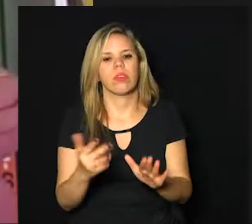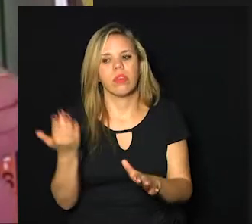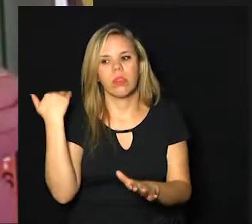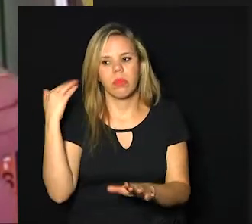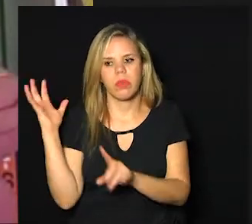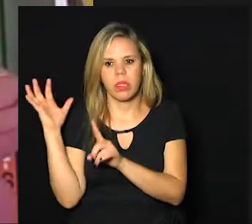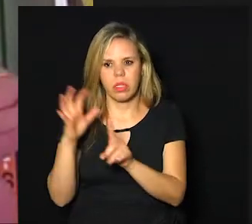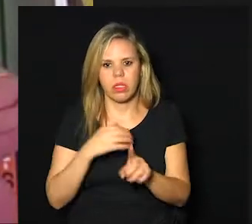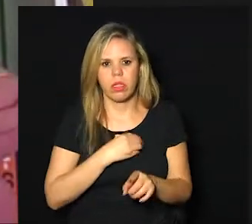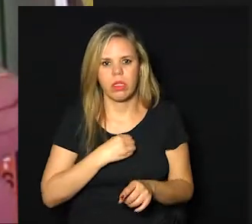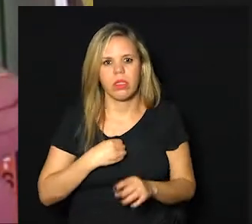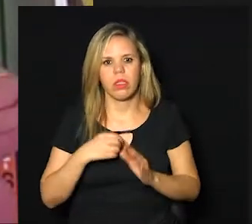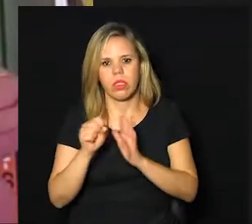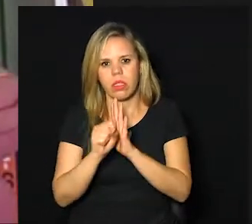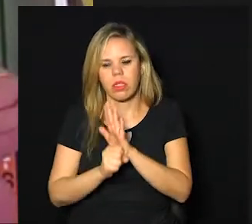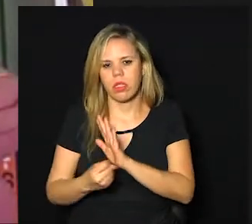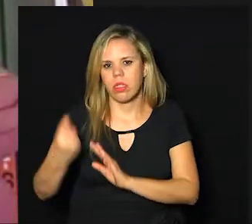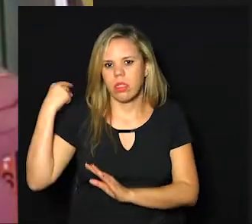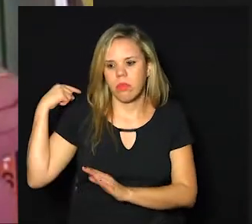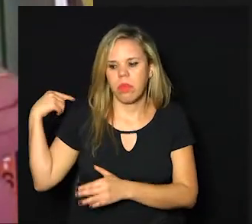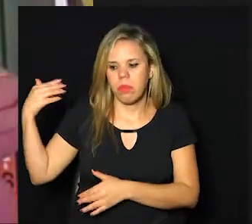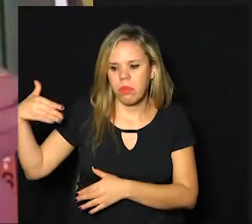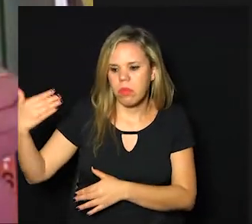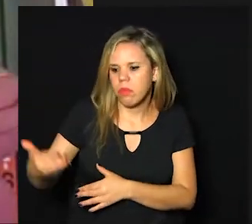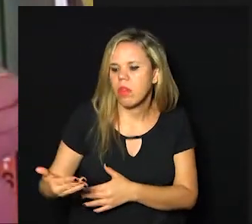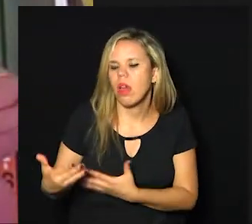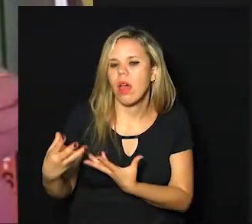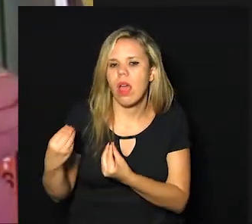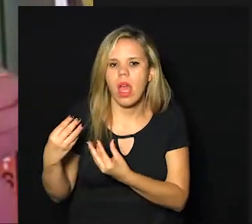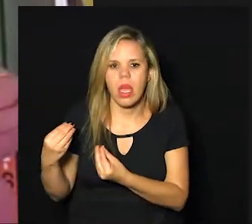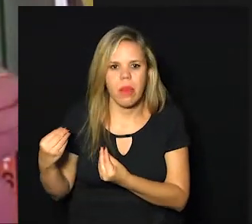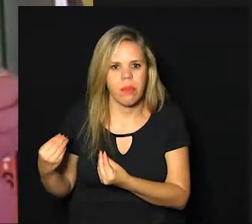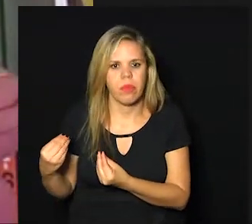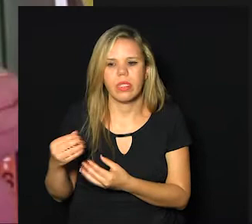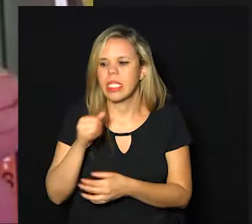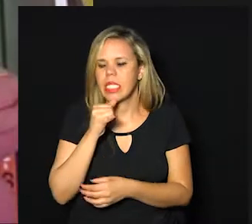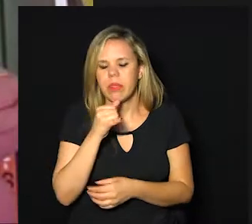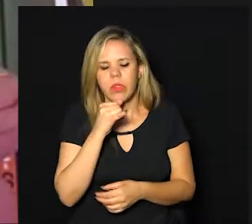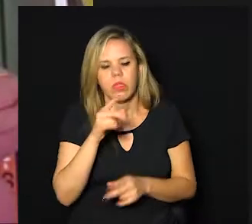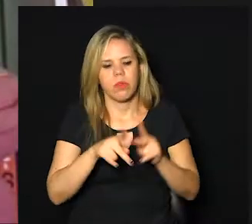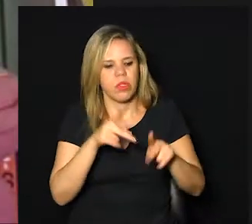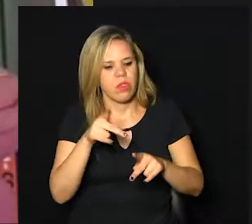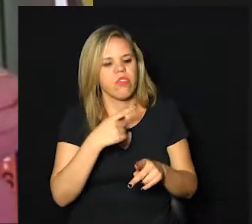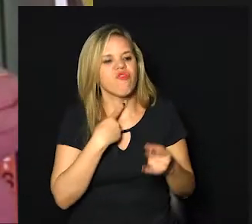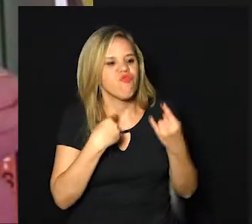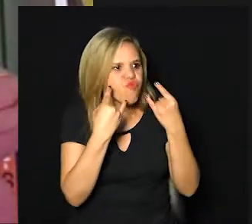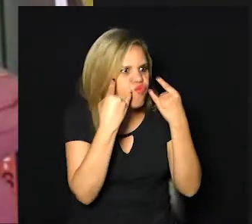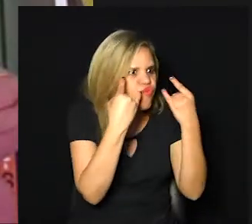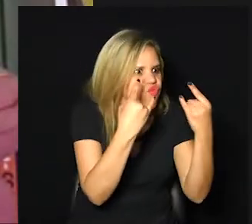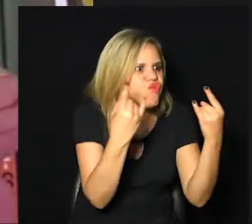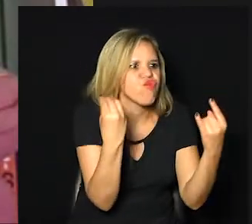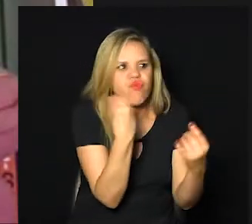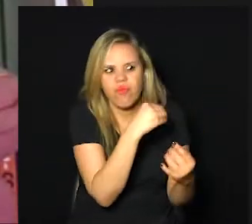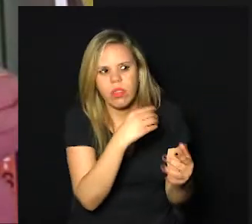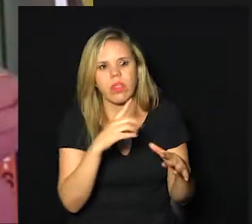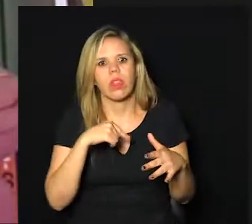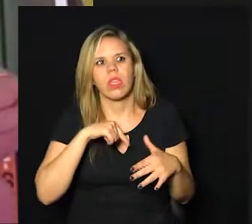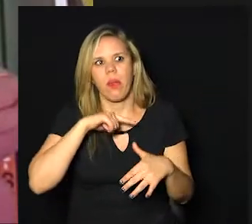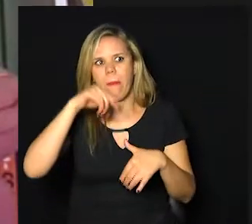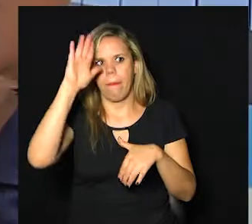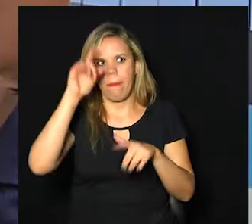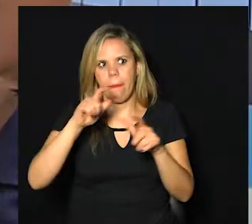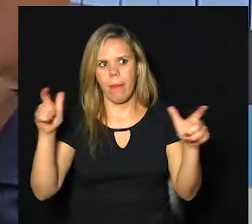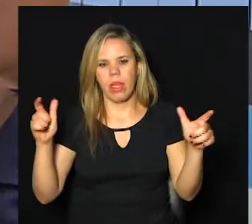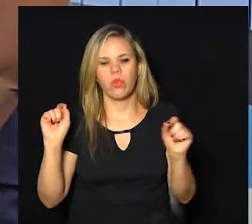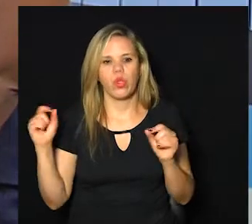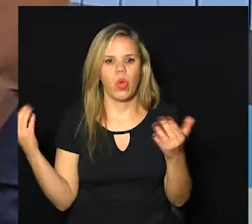no século retrasado, e tudo aquilo que era muito... A sexualidade, os desejos, tinham muito mais do que hoje,